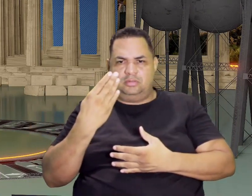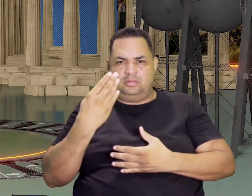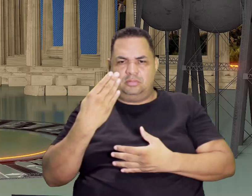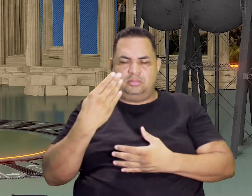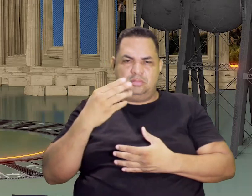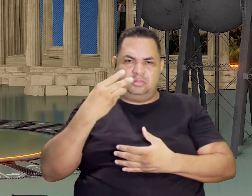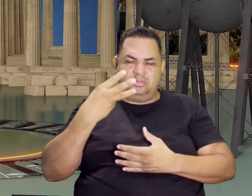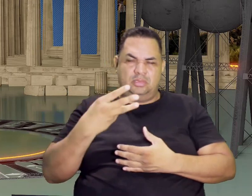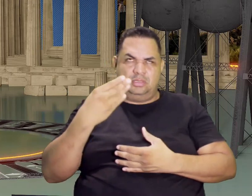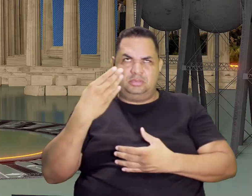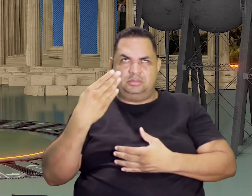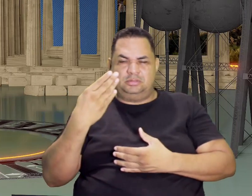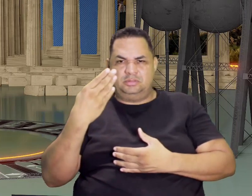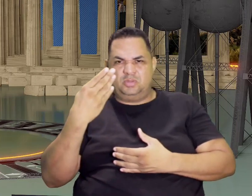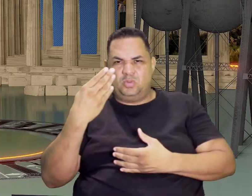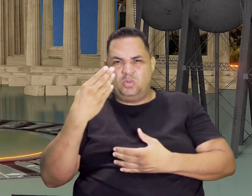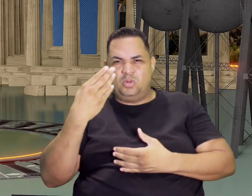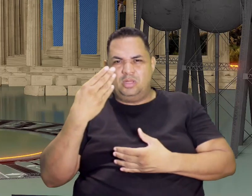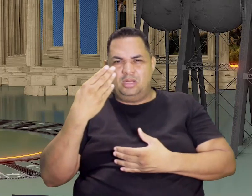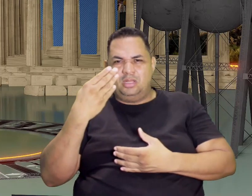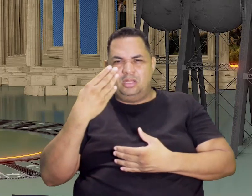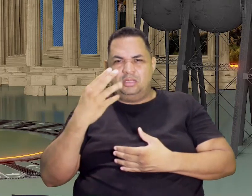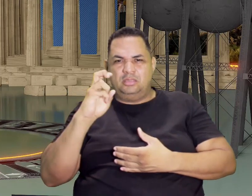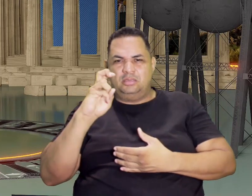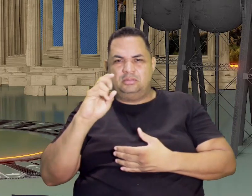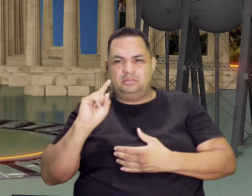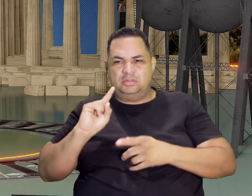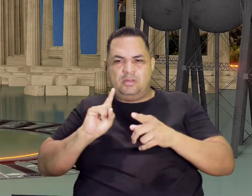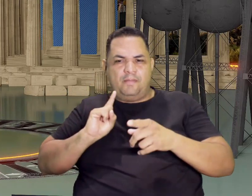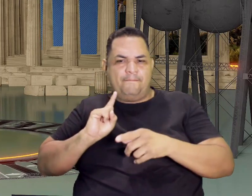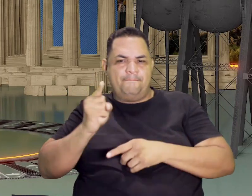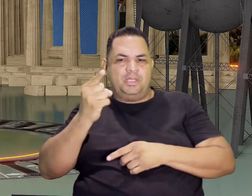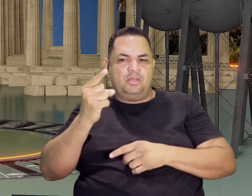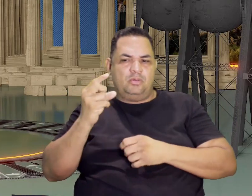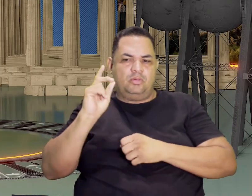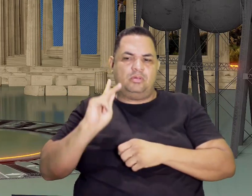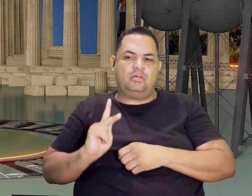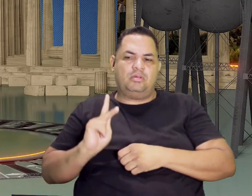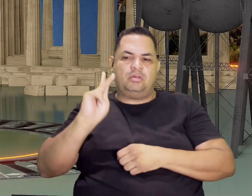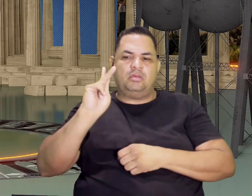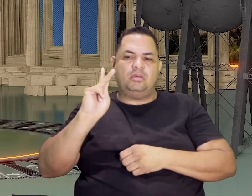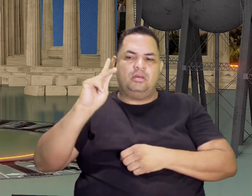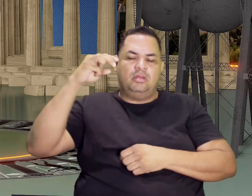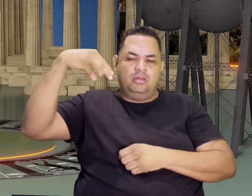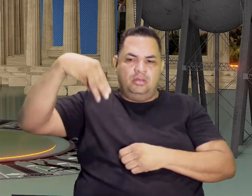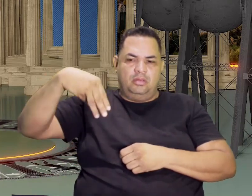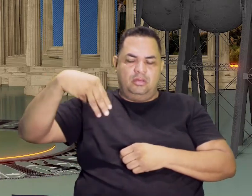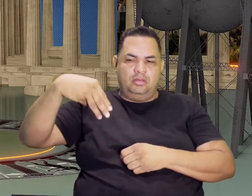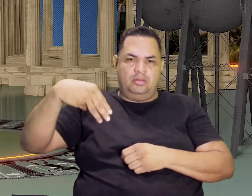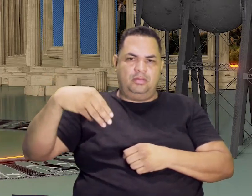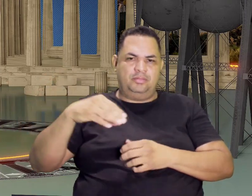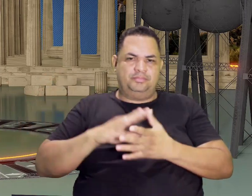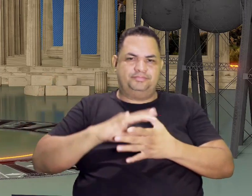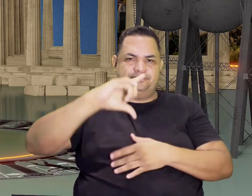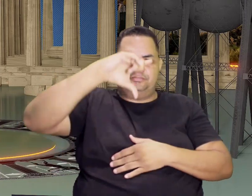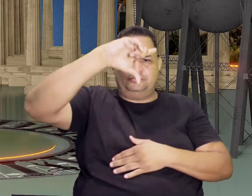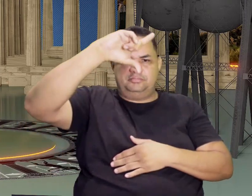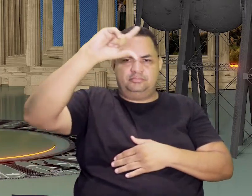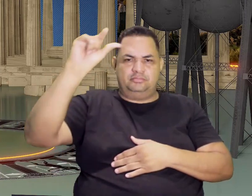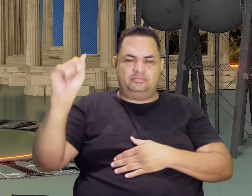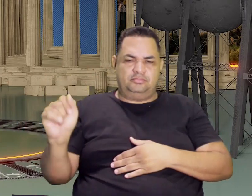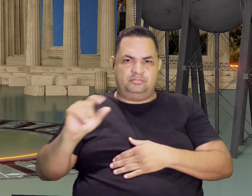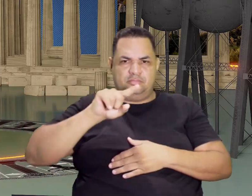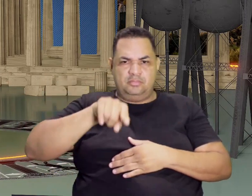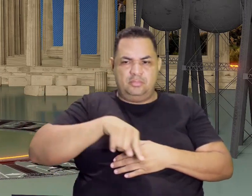345, a média, 345 mil quilômetros daqui até a Lua. Então, assim, nessa perspectiva, a Terra